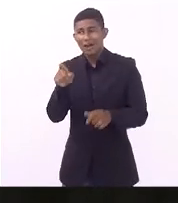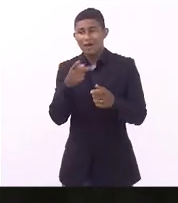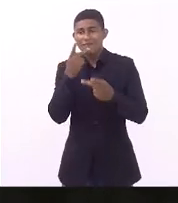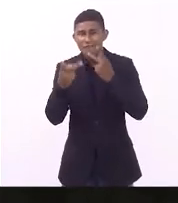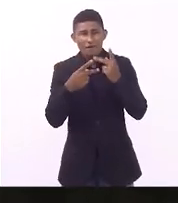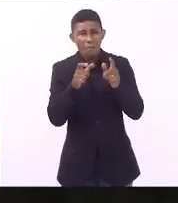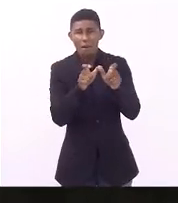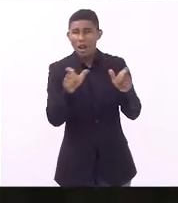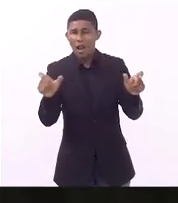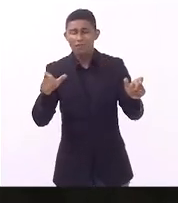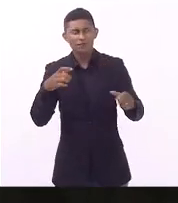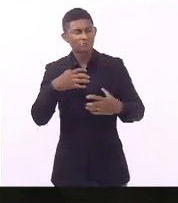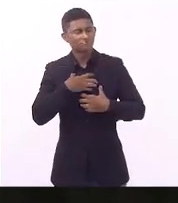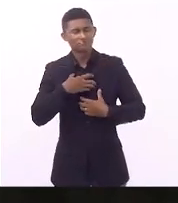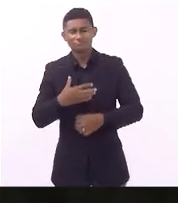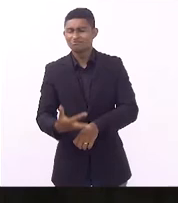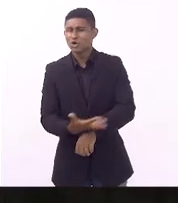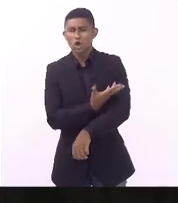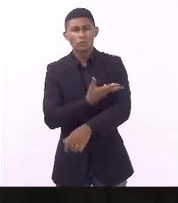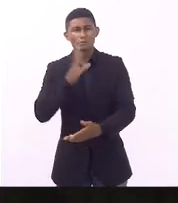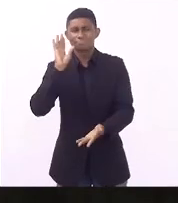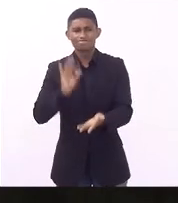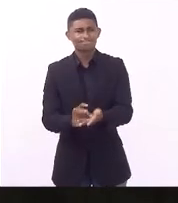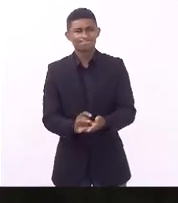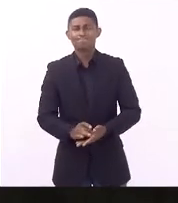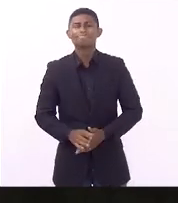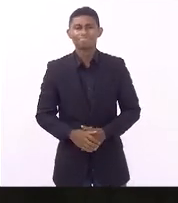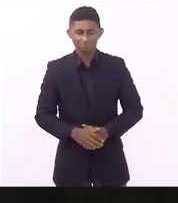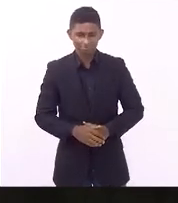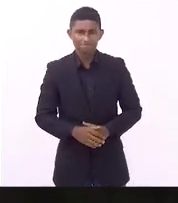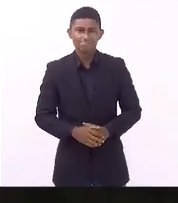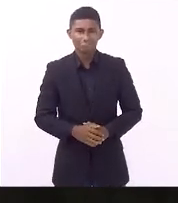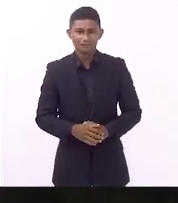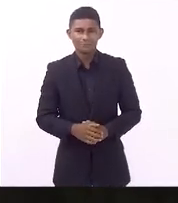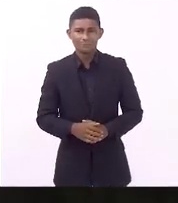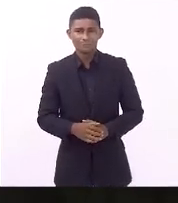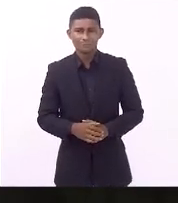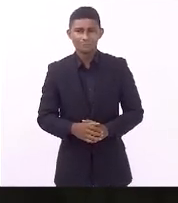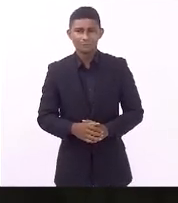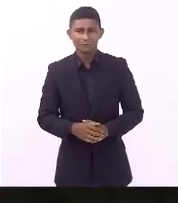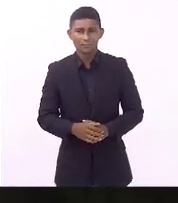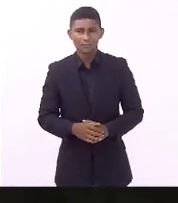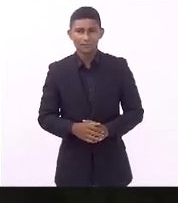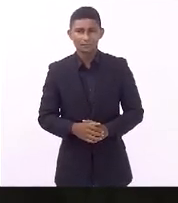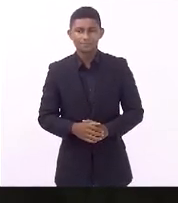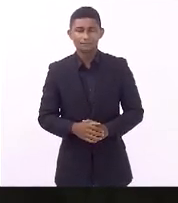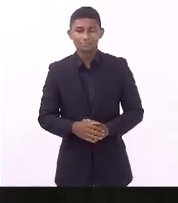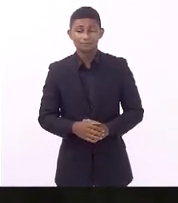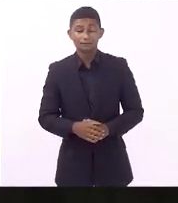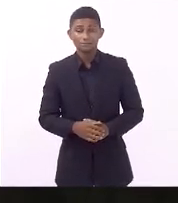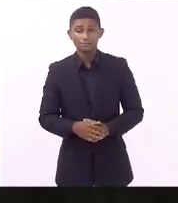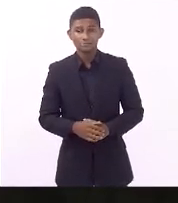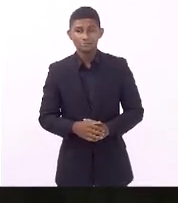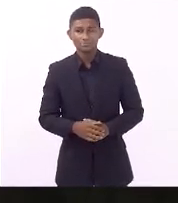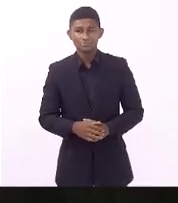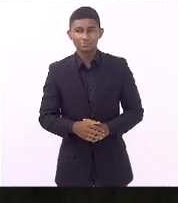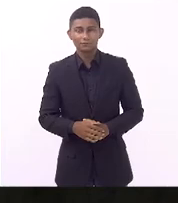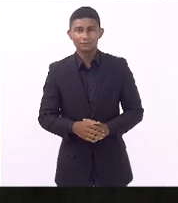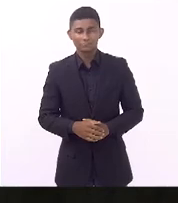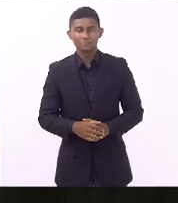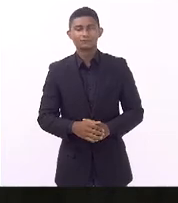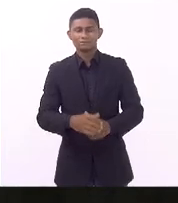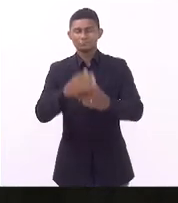realmente me emocionou. E vamos tocando. Mas os meus mais